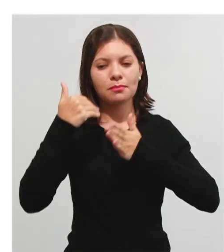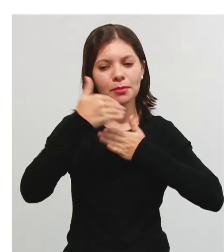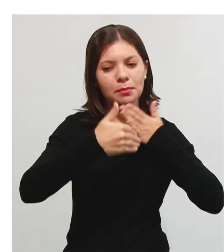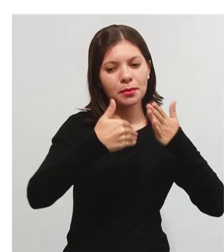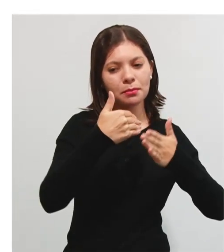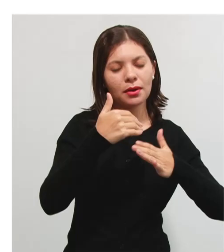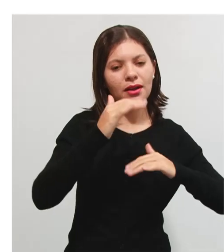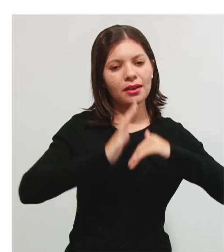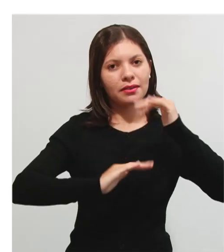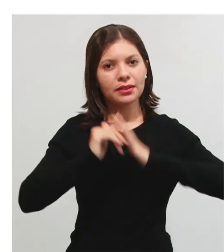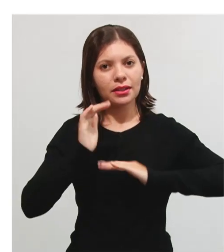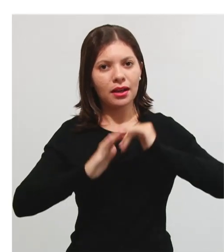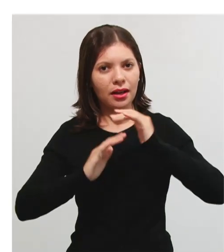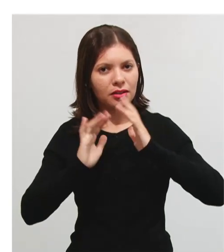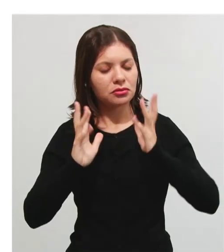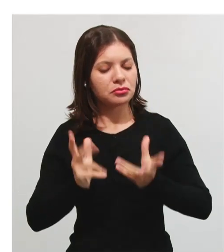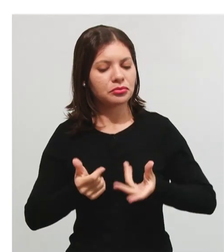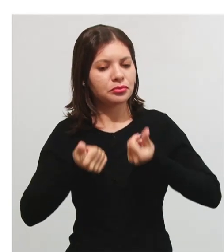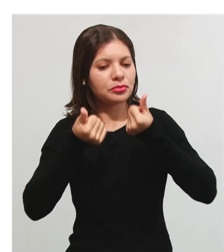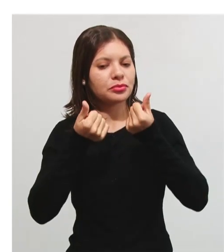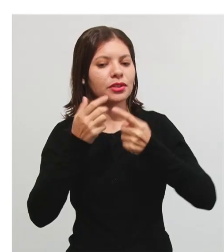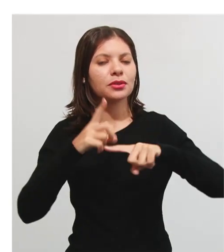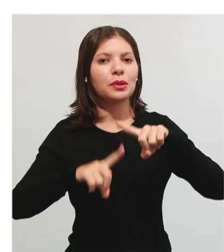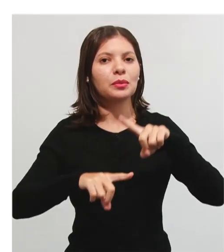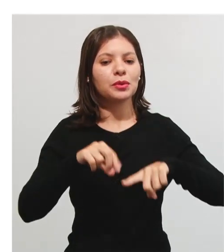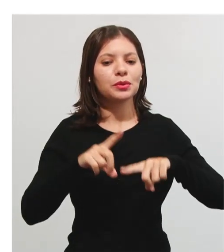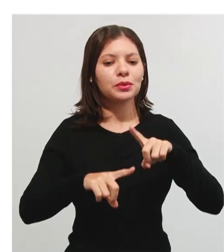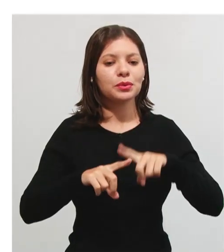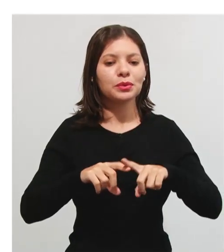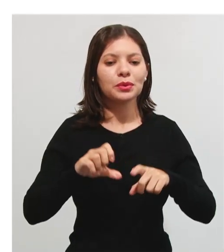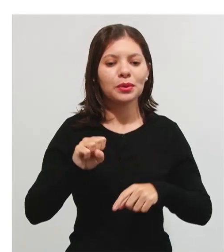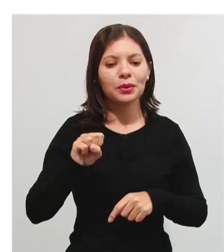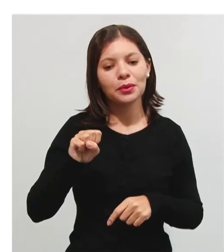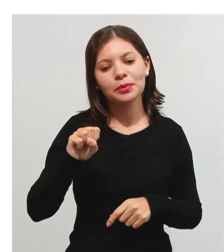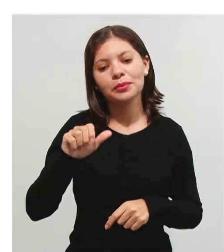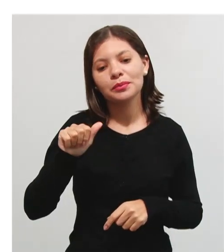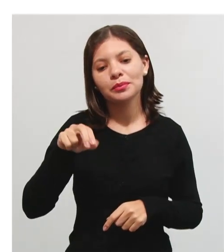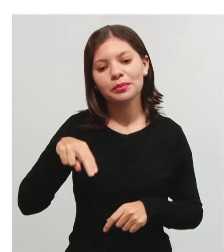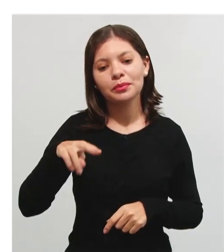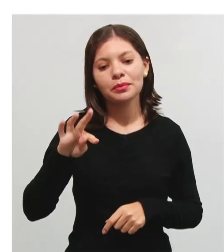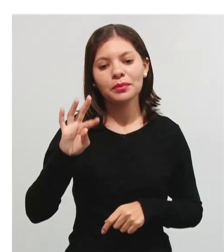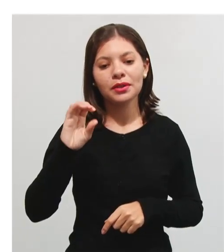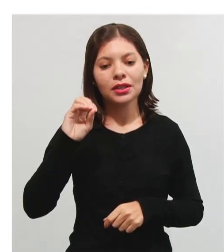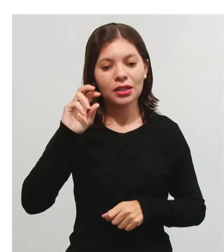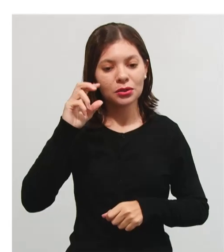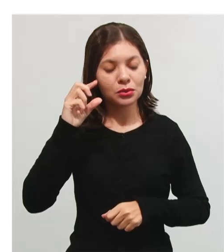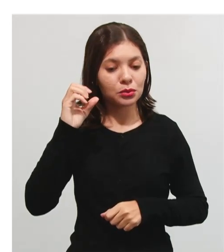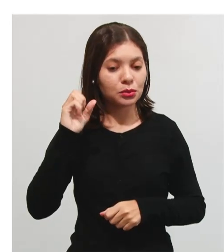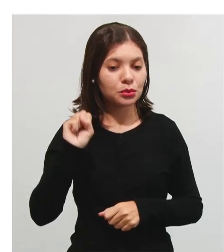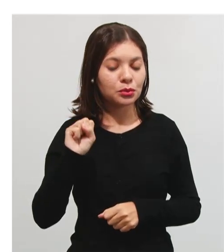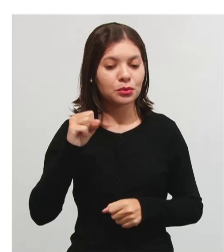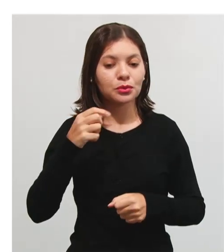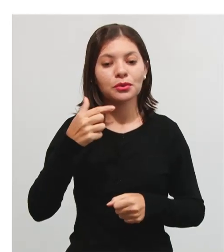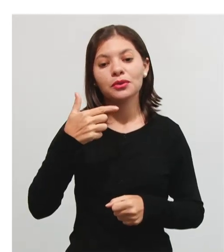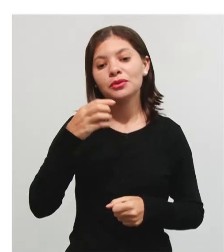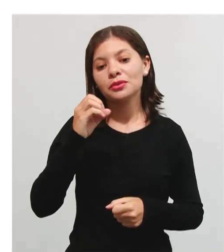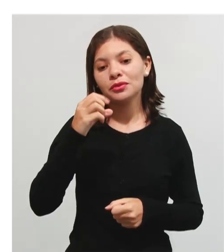dos produtos ou serviços oferecidos, conforme Santos 2022. Esse material complementar vocês podem